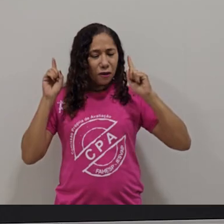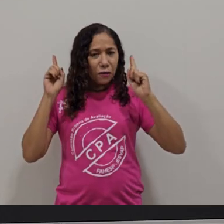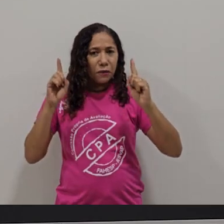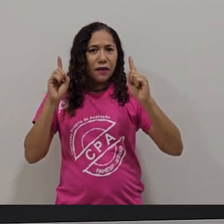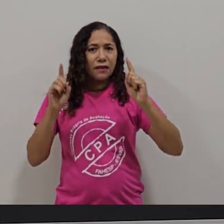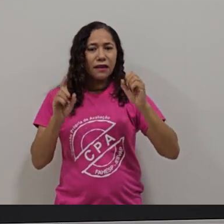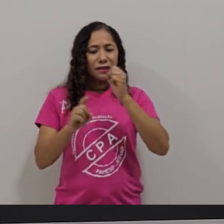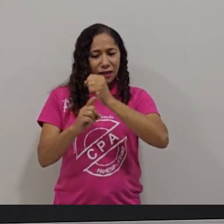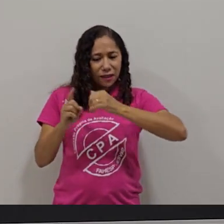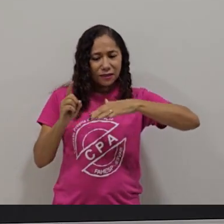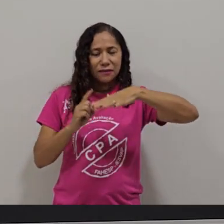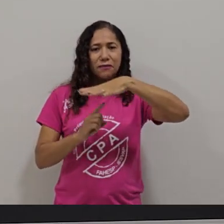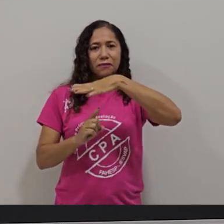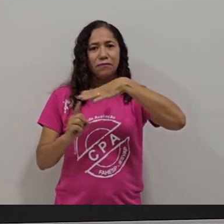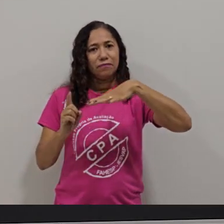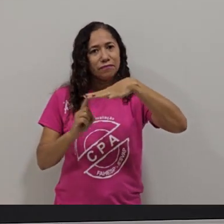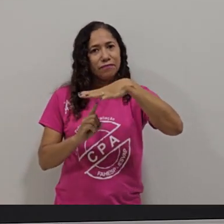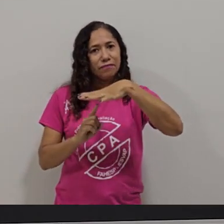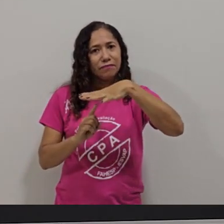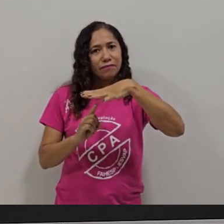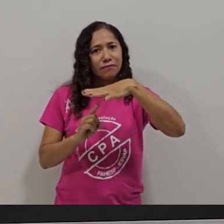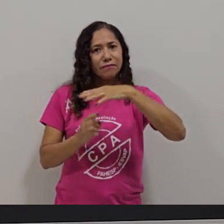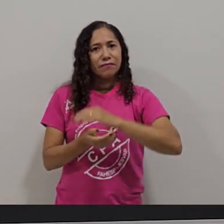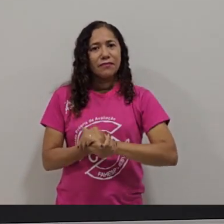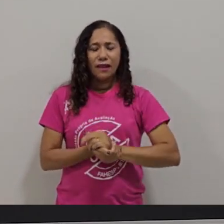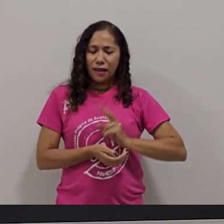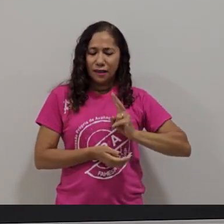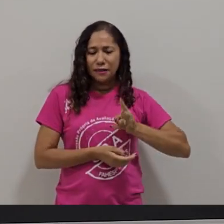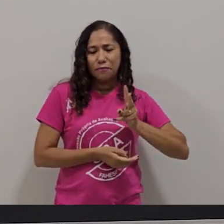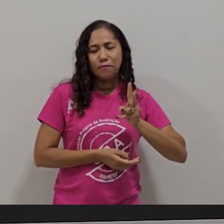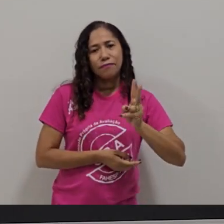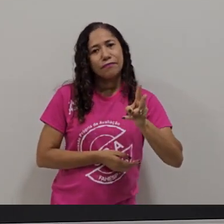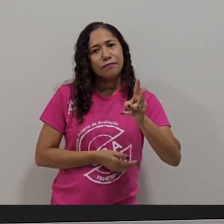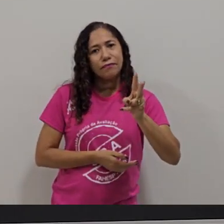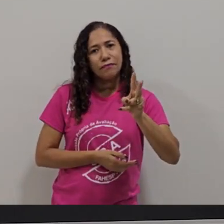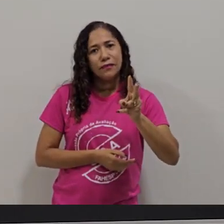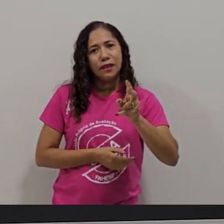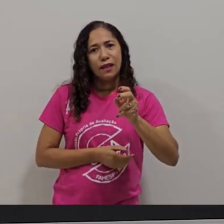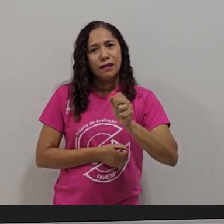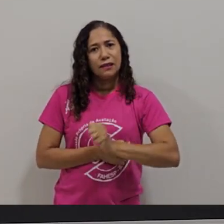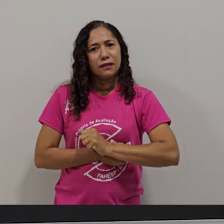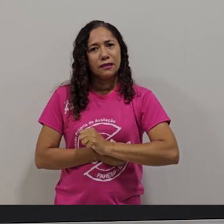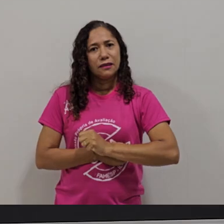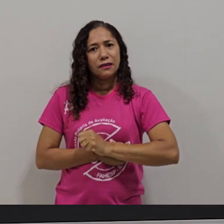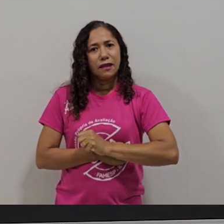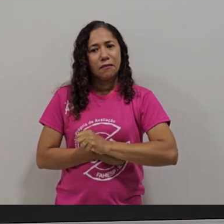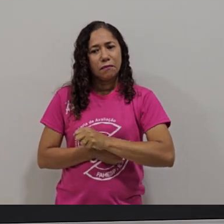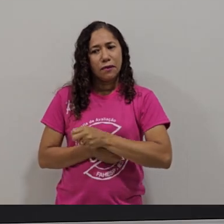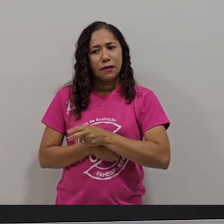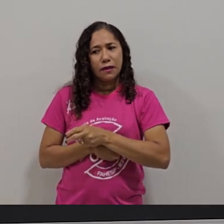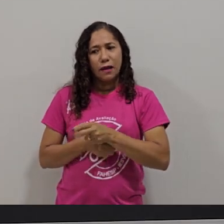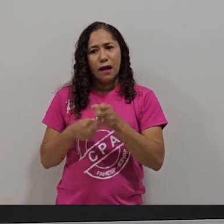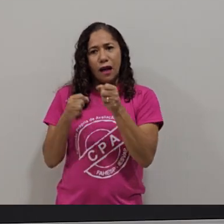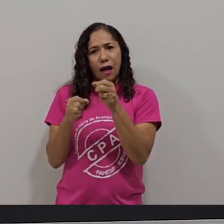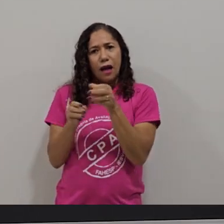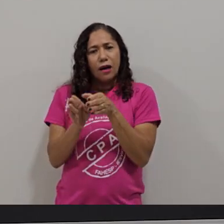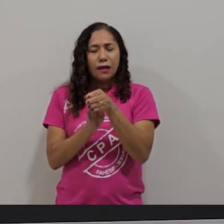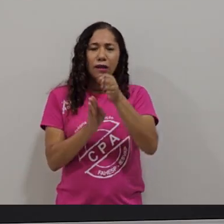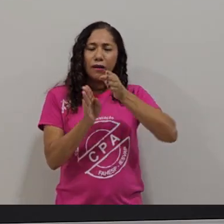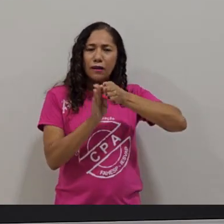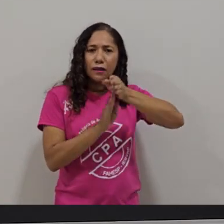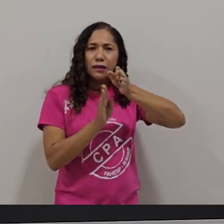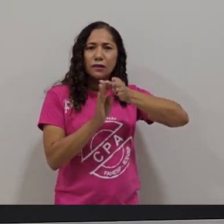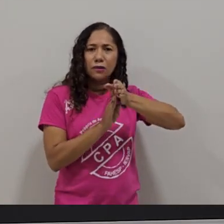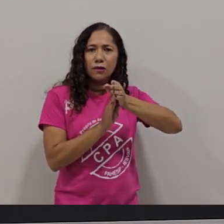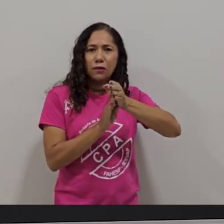causa na sociedade. E aí ela sempre despertou na gente essa necessidade